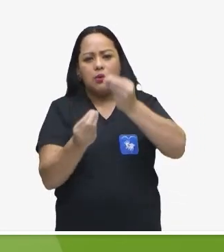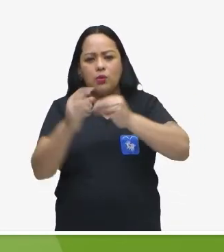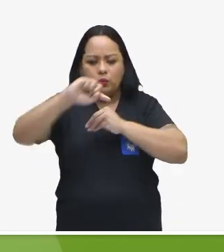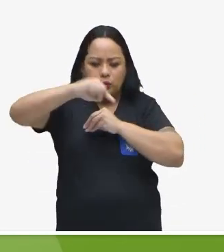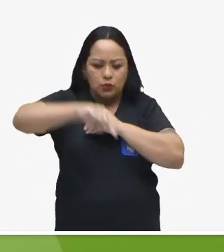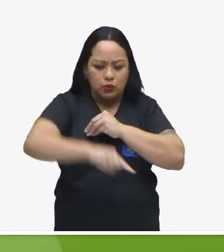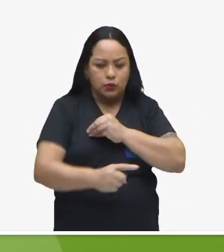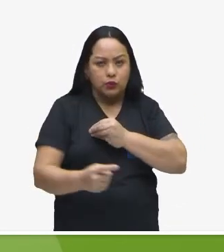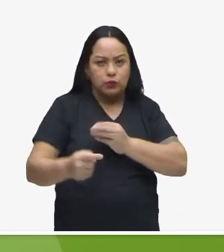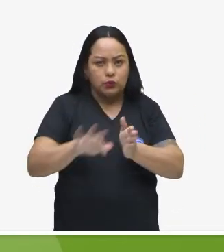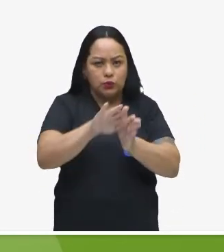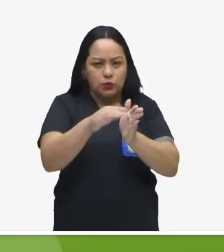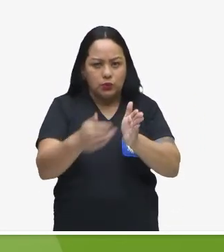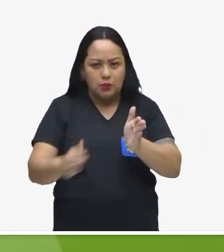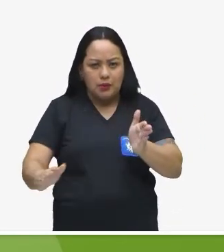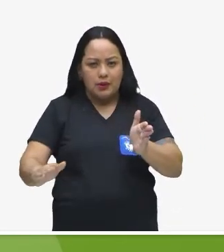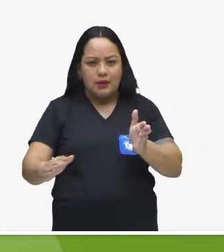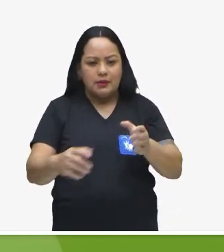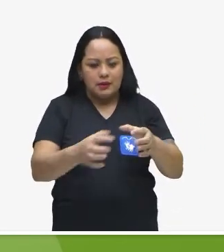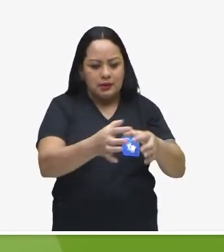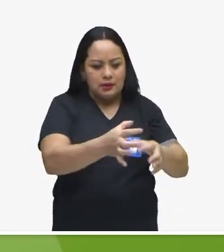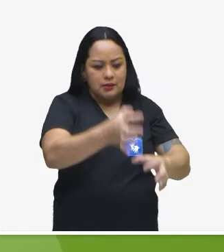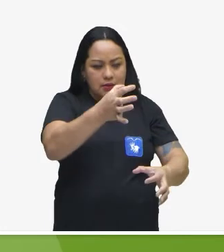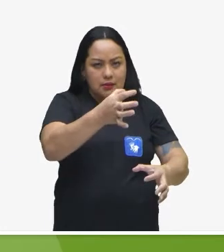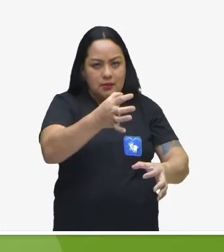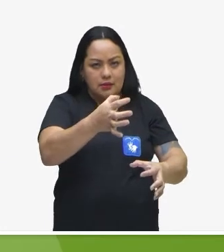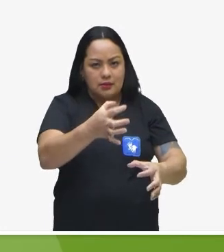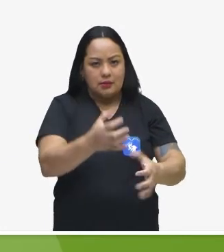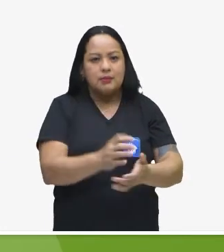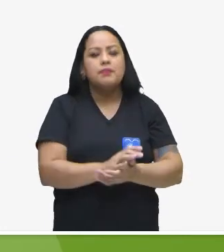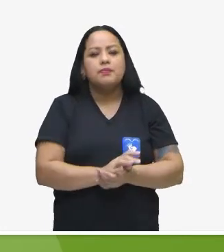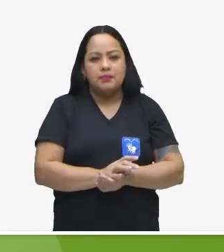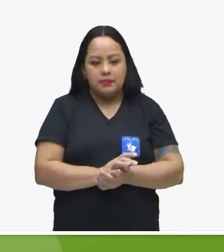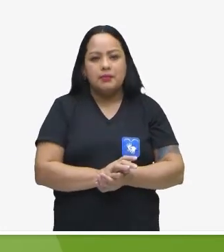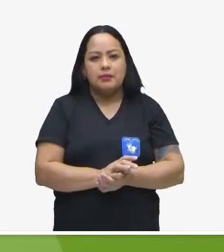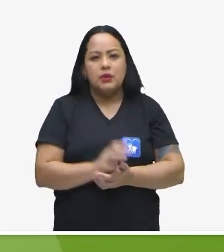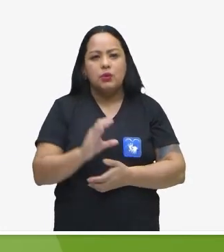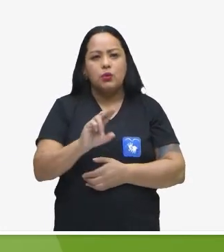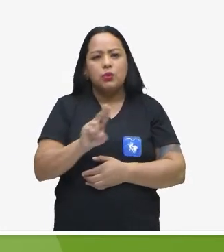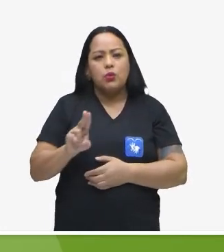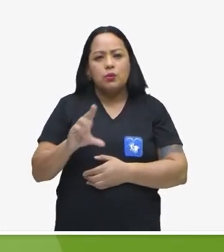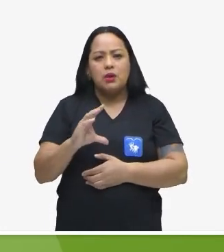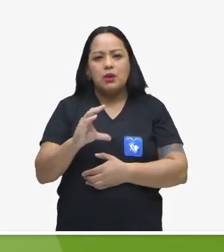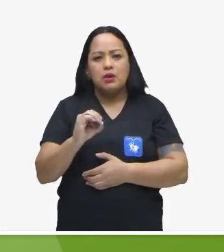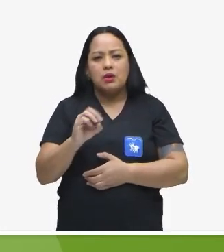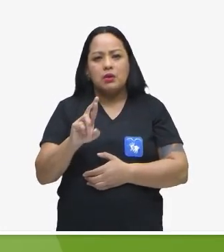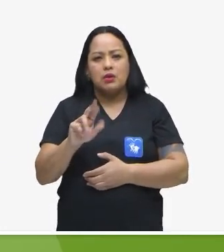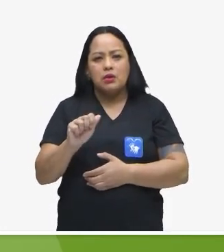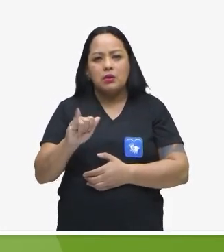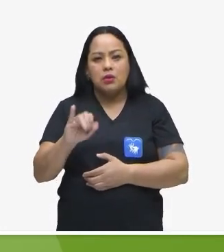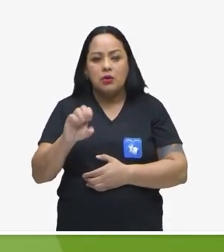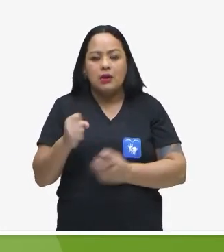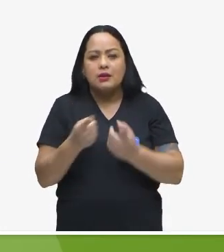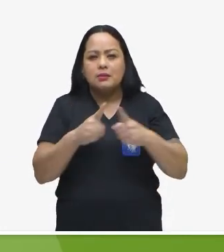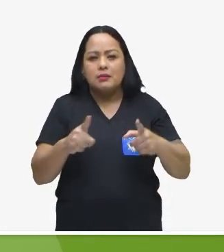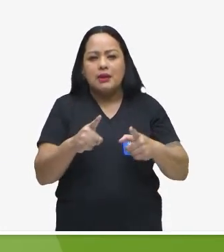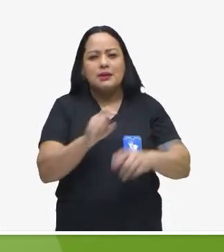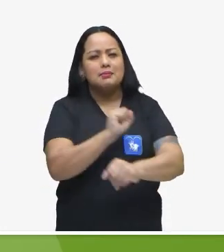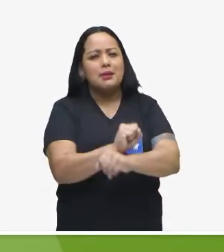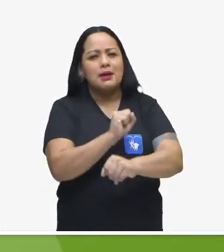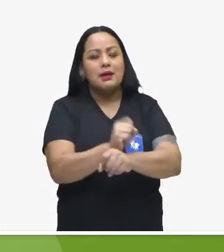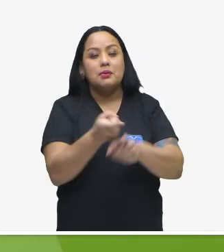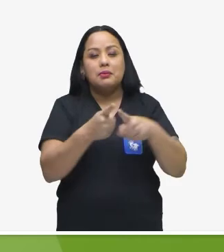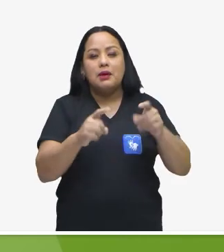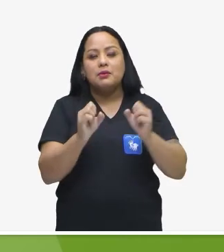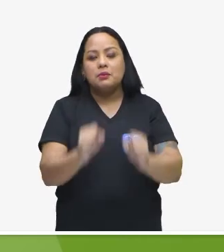no fundo do mar, né? E aí os corais, eles não se locomovem, né? Mas eles têm aquela capacidade de